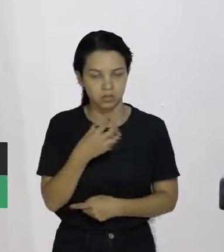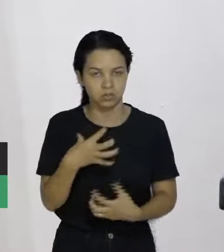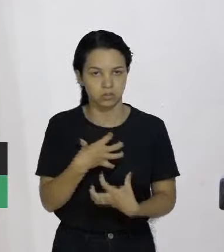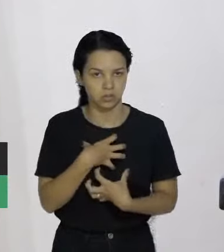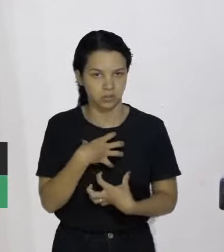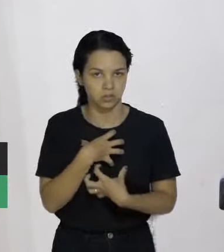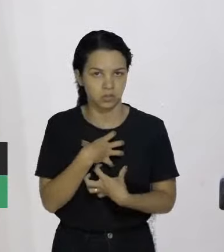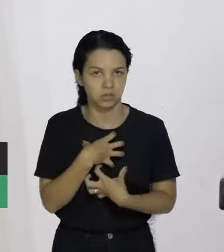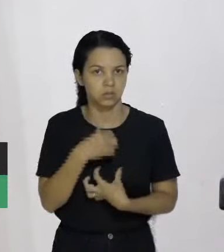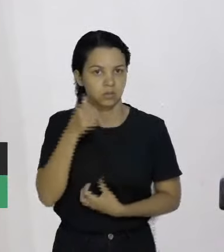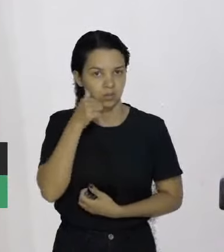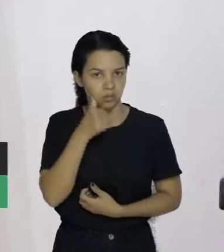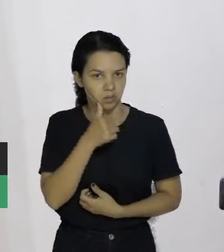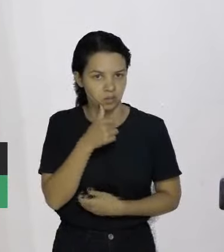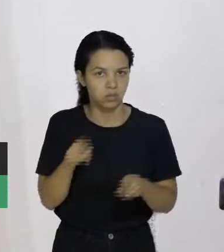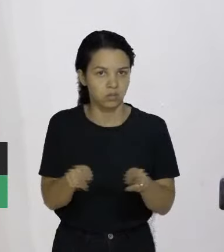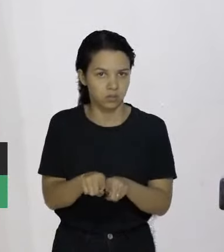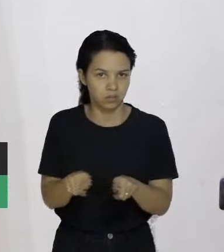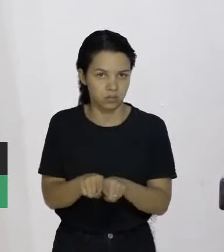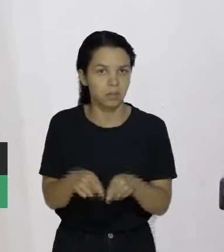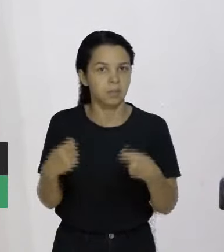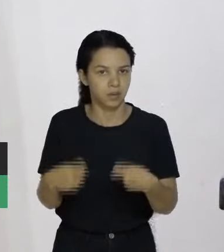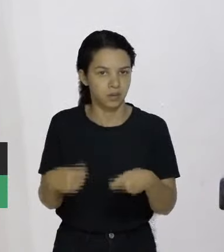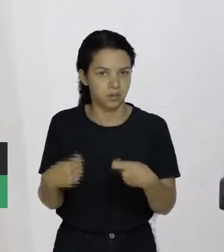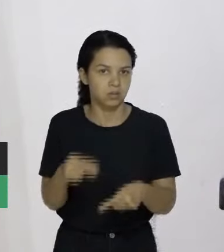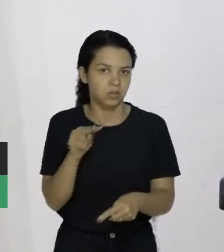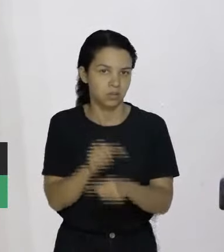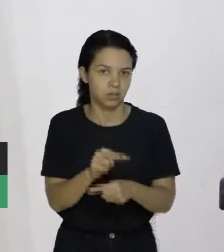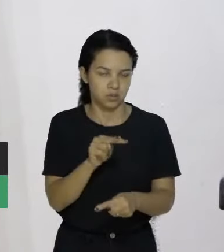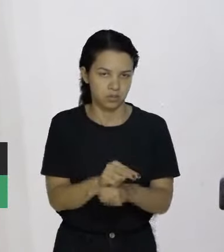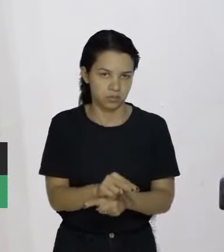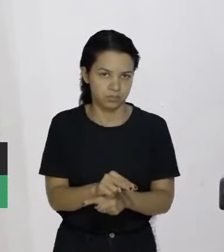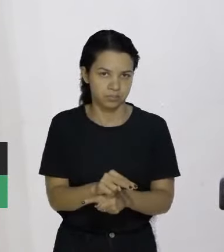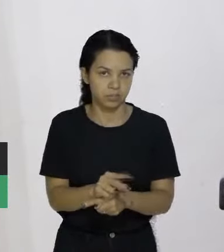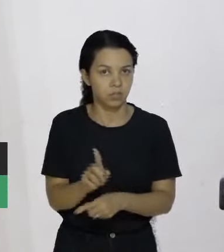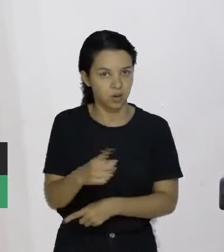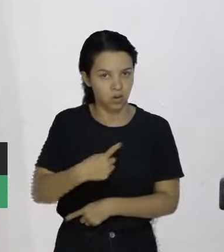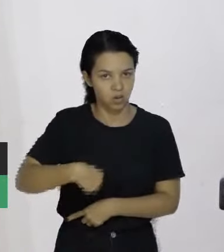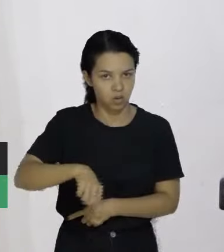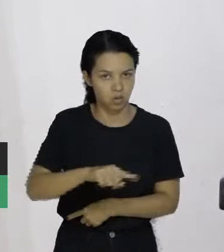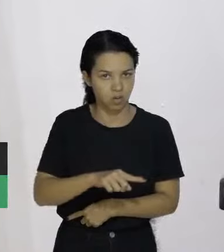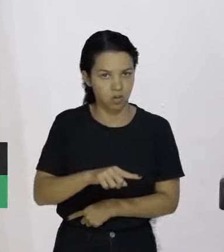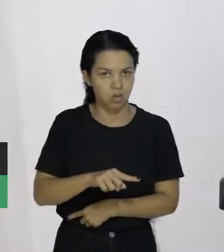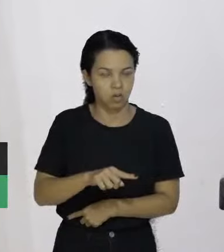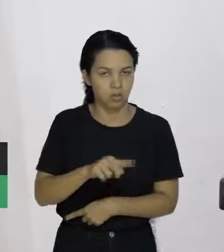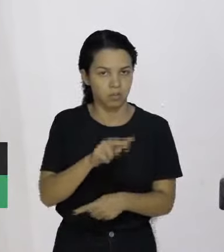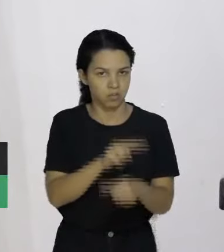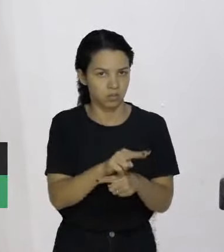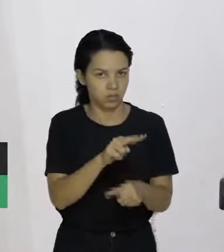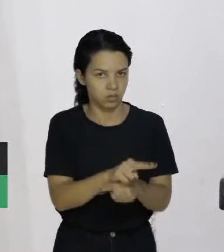também precisam mas nós não vamos protegê-los